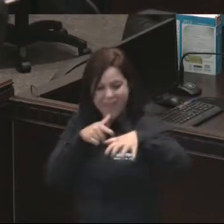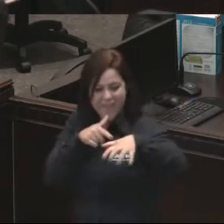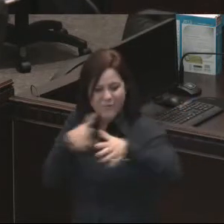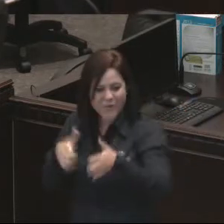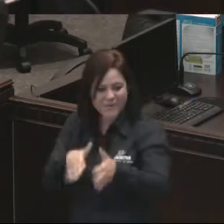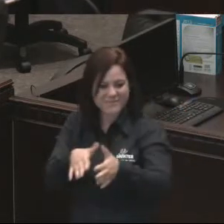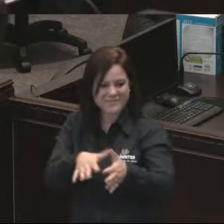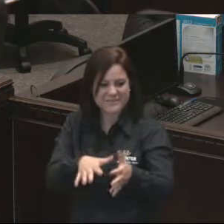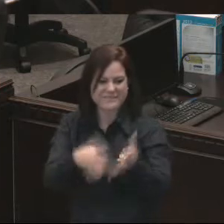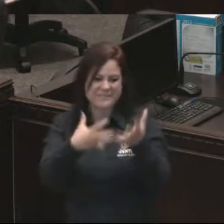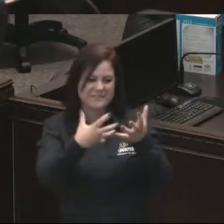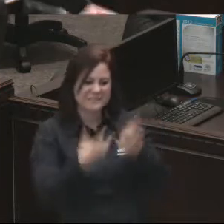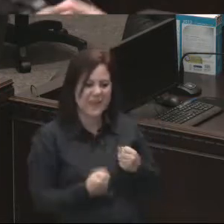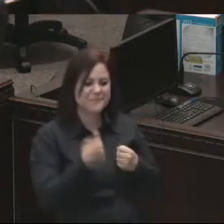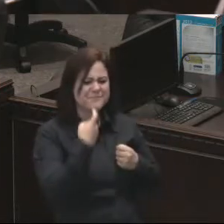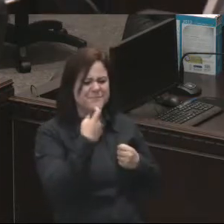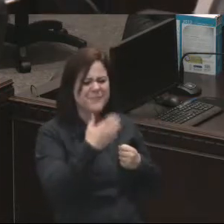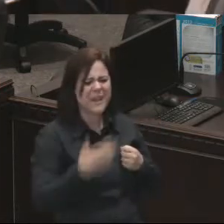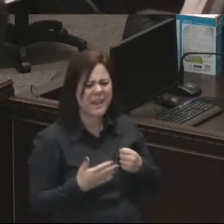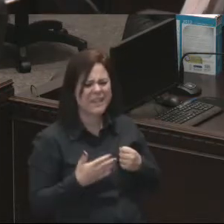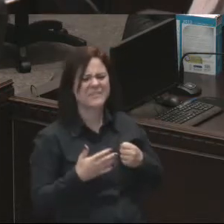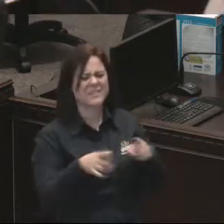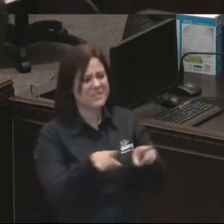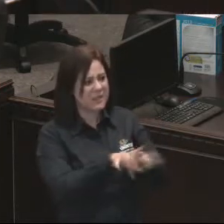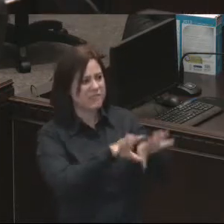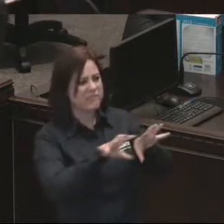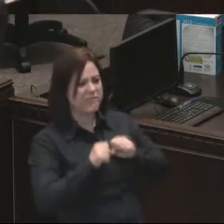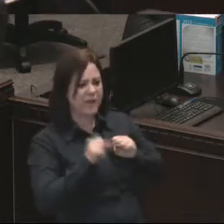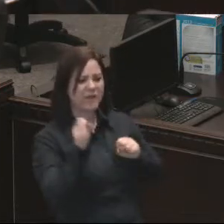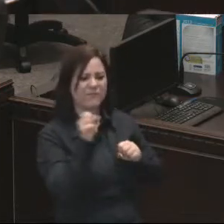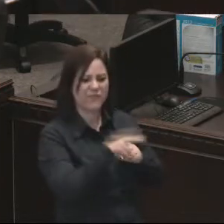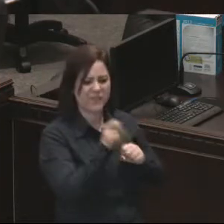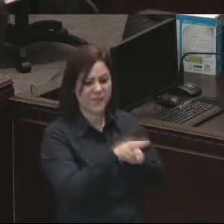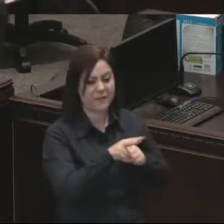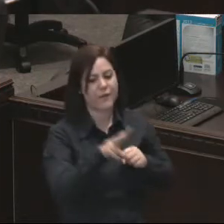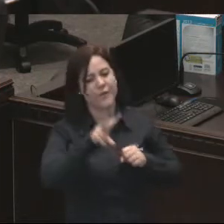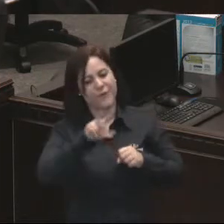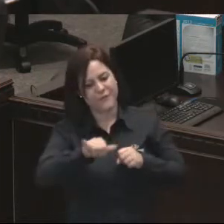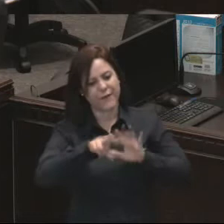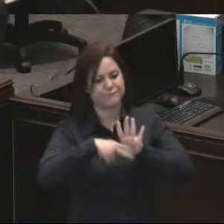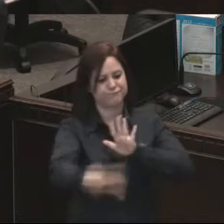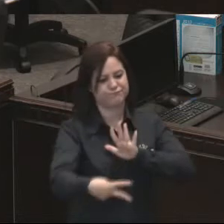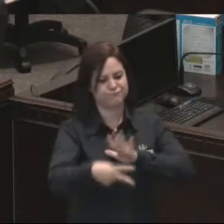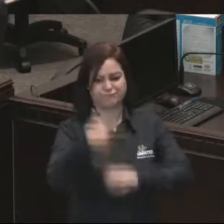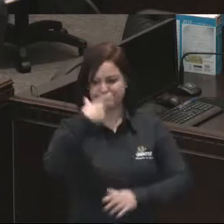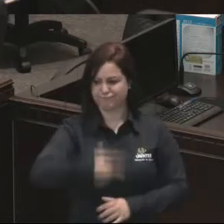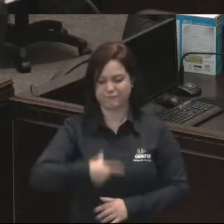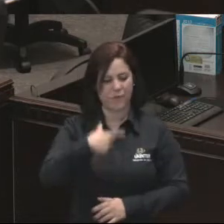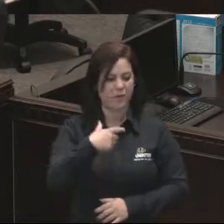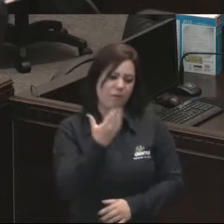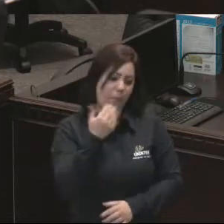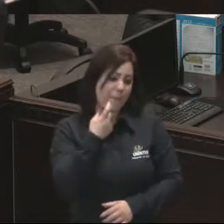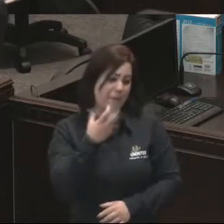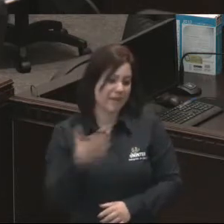problemas aqui para os organismos que ali vivem e também para o homem que vai utilizar também dessa água. Aqui